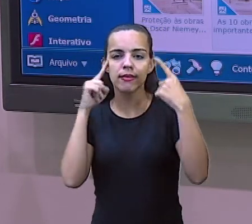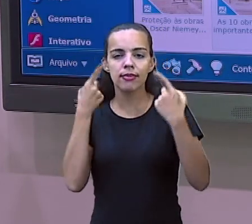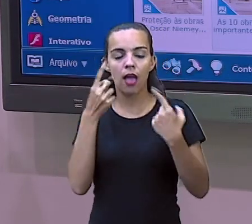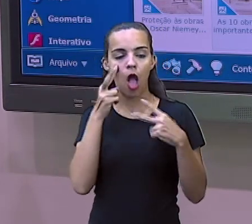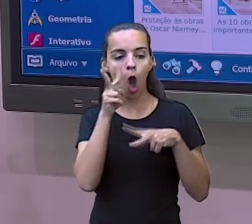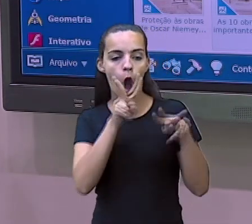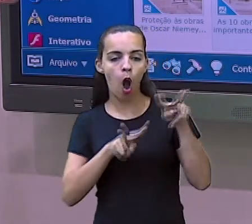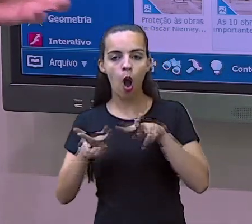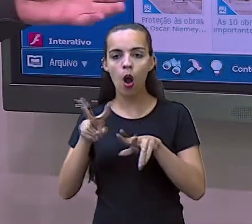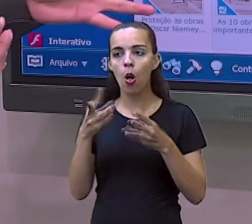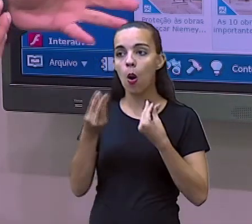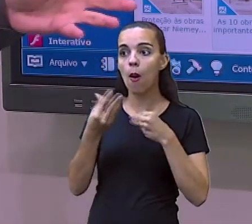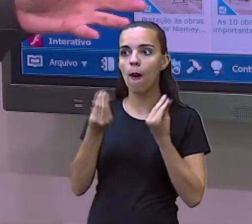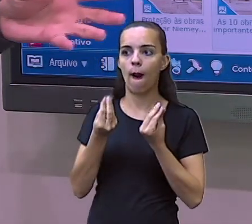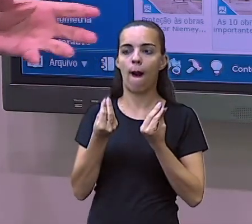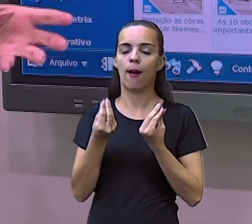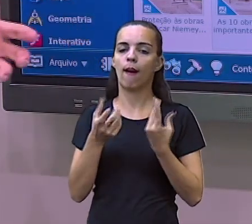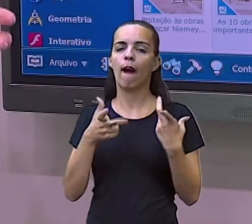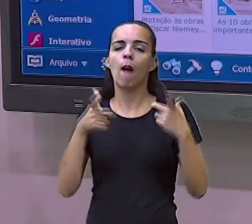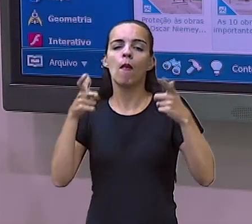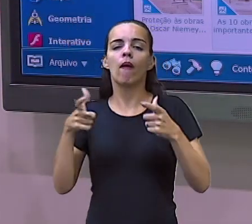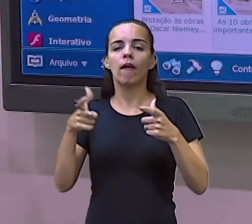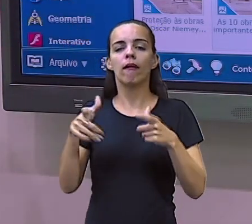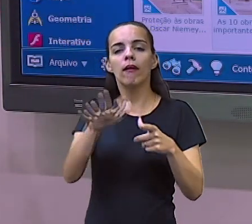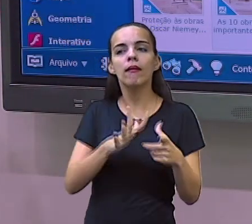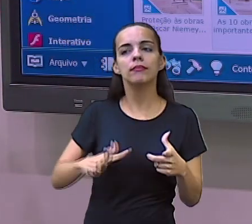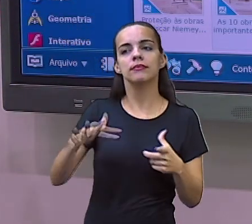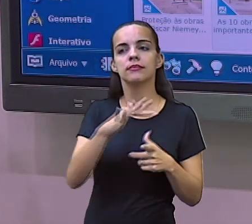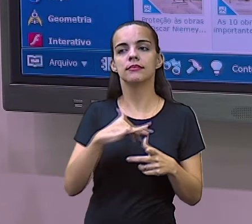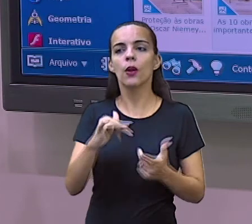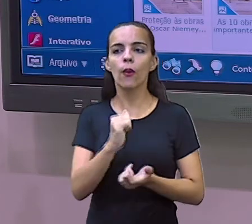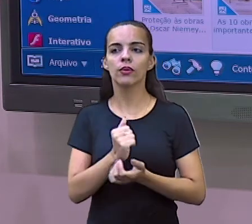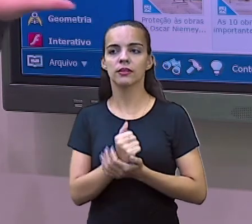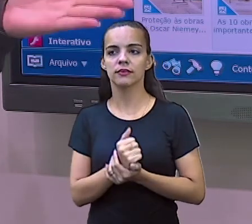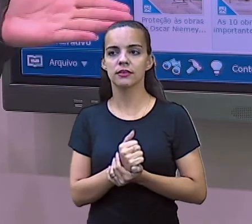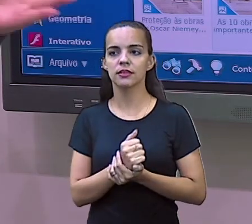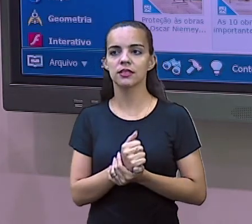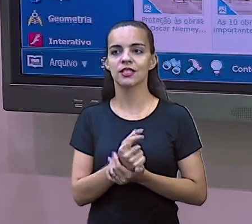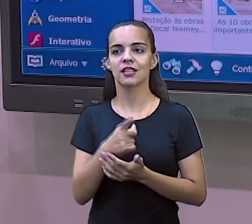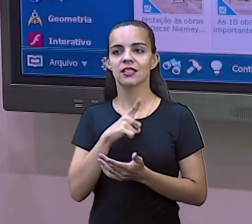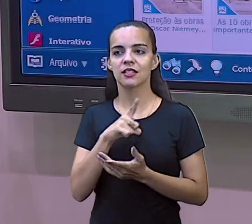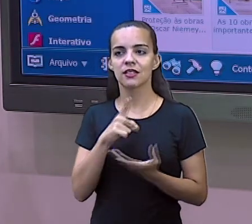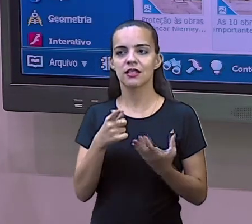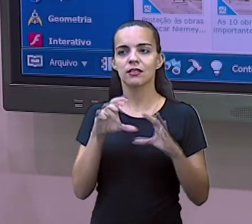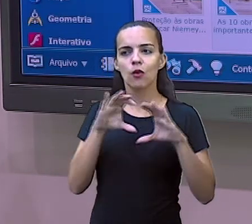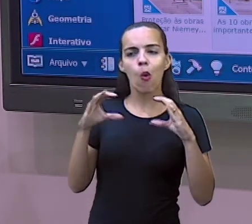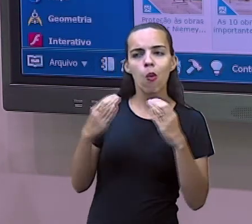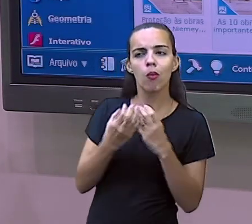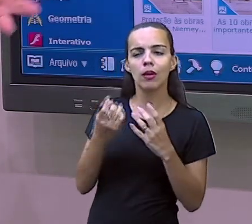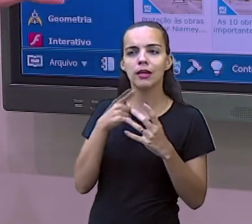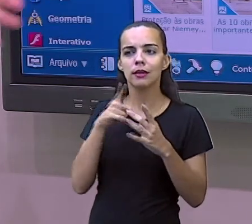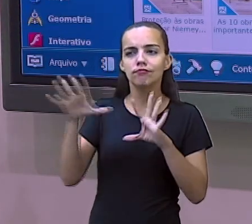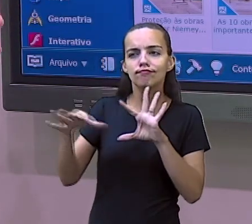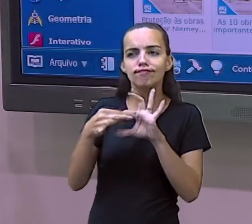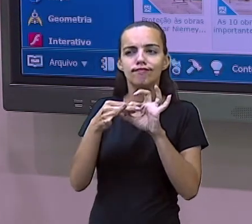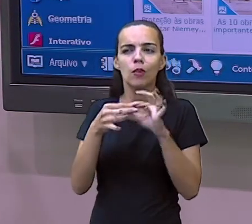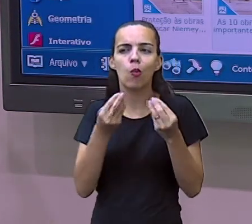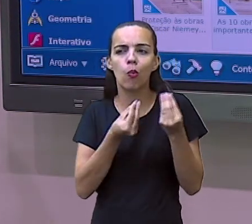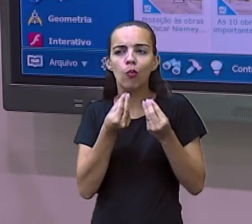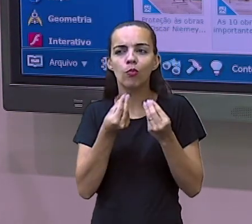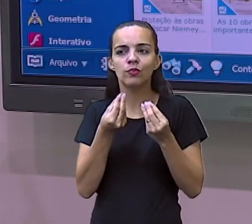né? Da paisagem. Então, ele queria retratar com concreto e com aço,